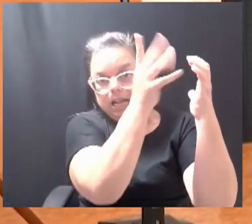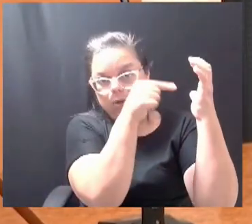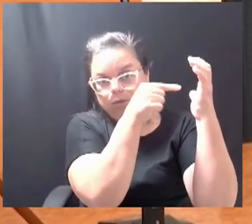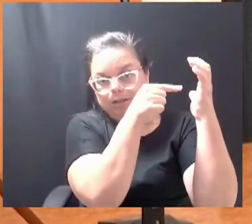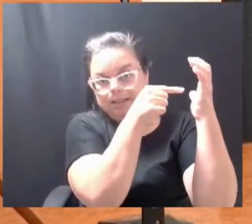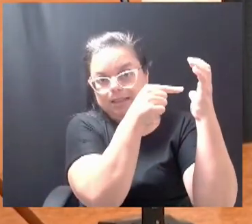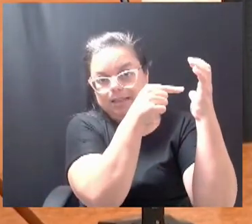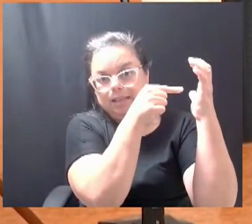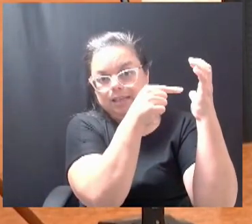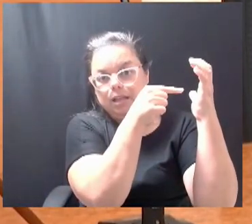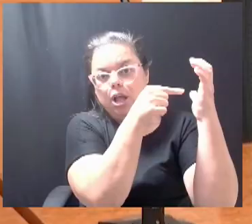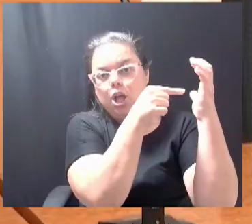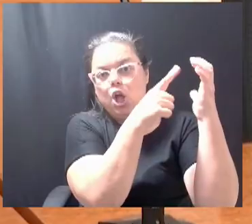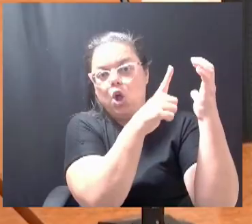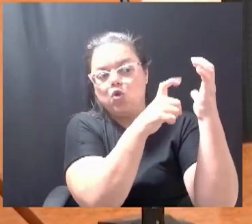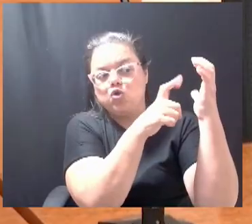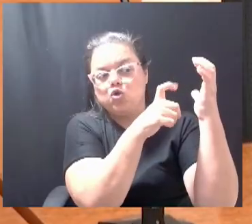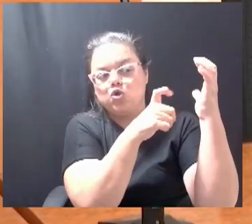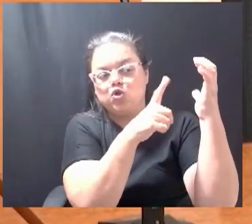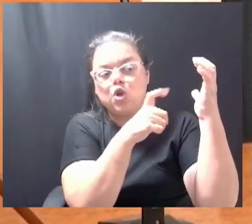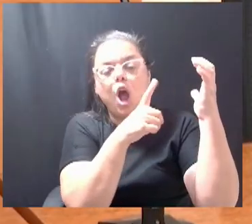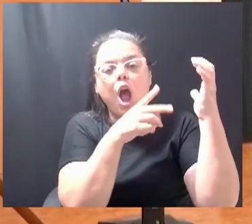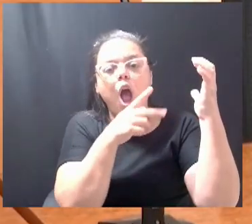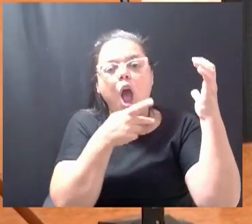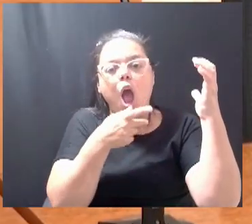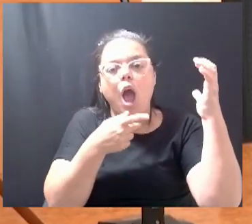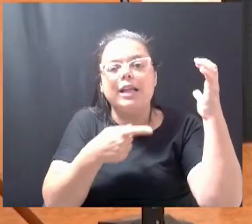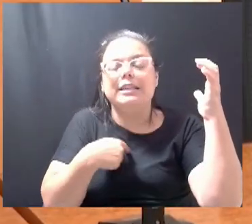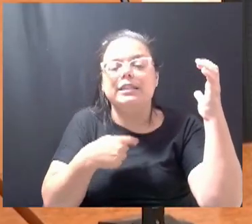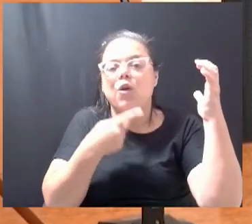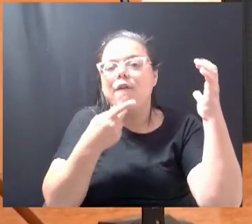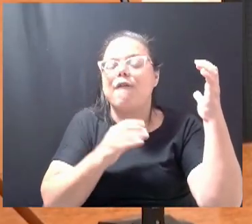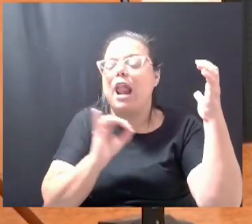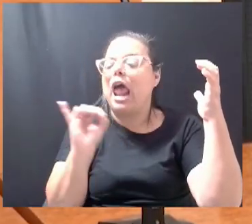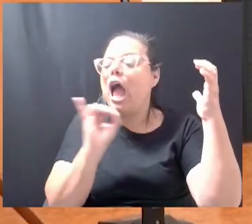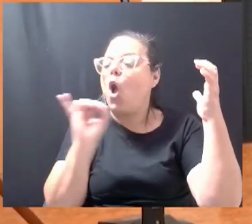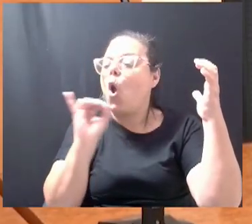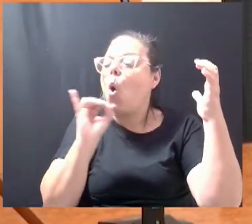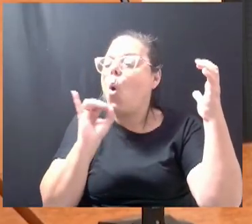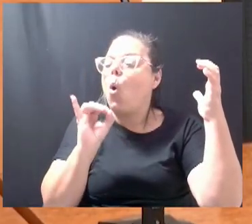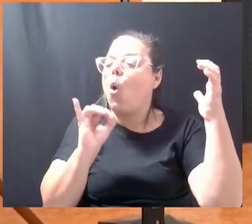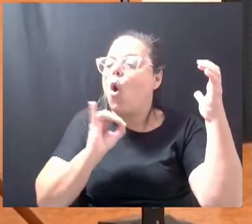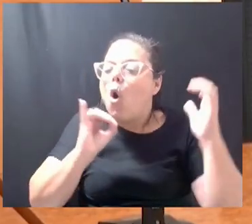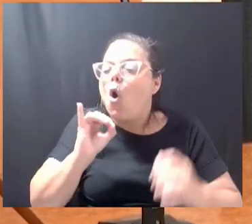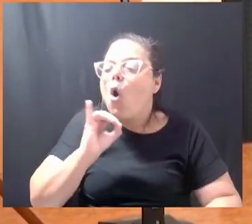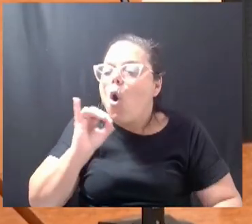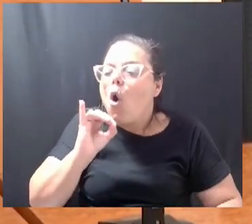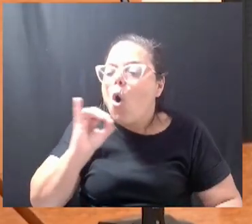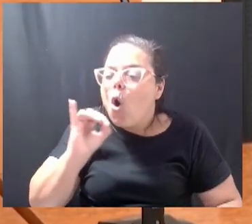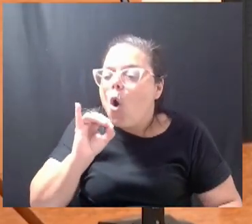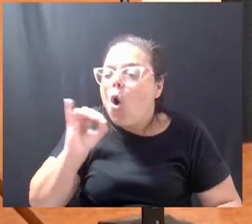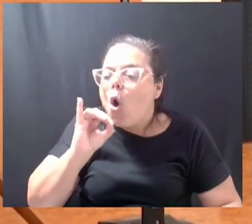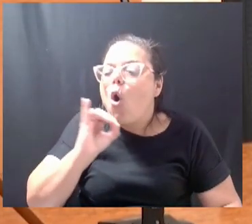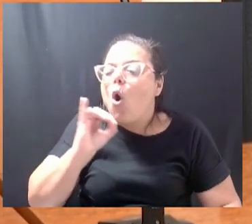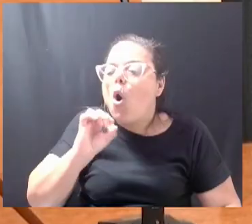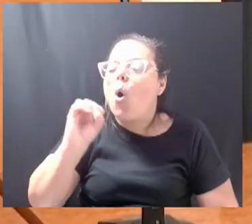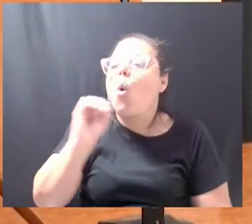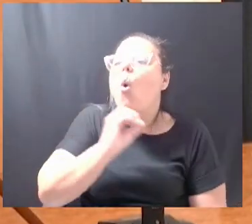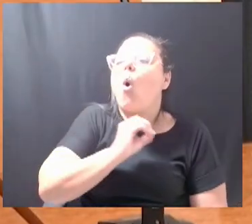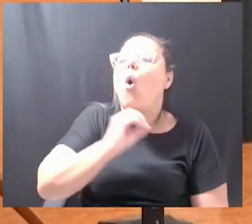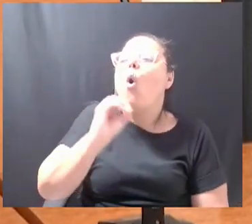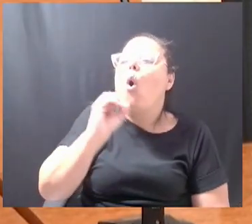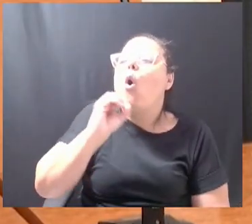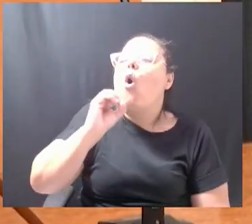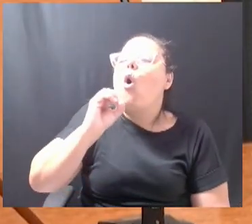boca, então, se eu vou falar, por exemplo, oi, e eu faço oi, por que foi mais de um o? Porque a minha máquina